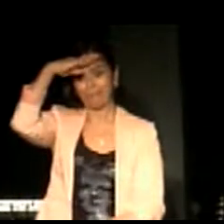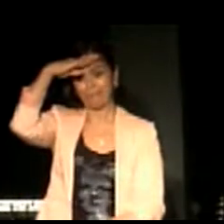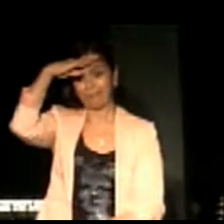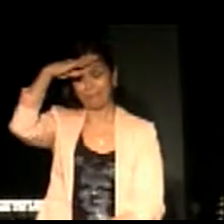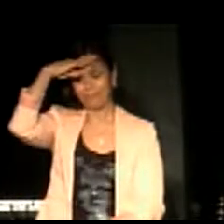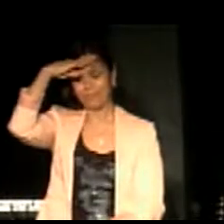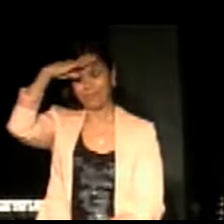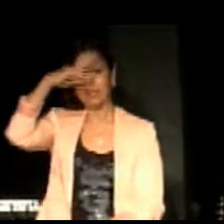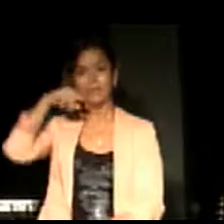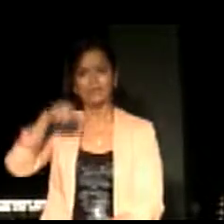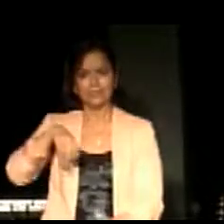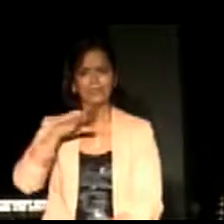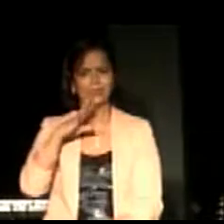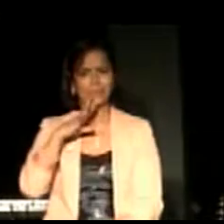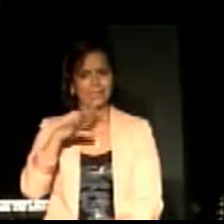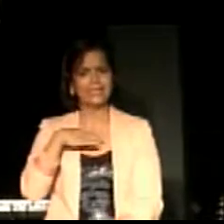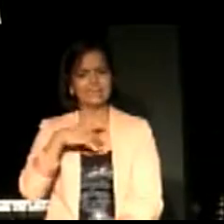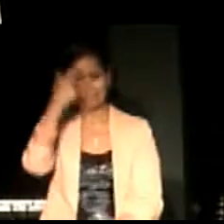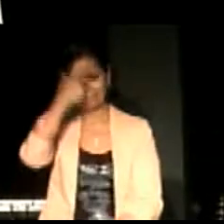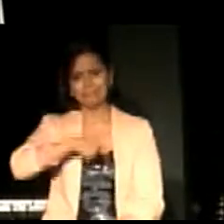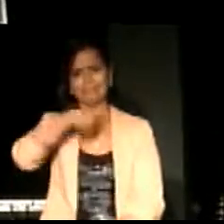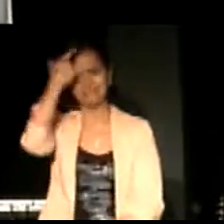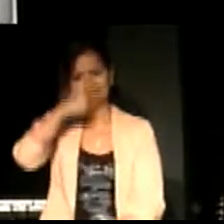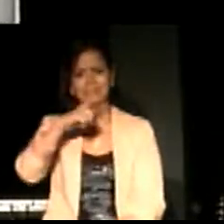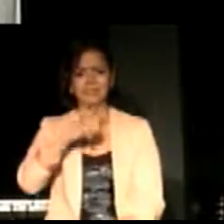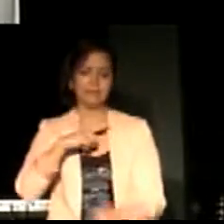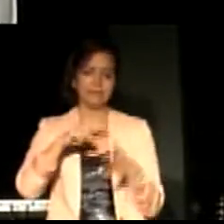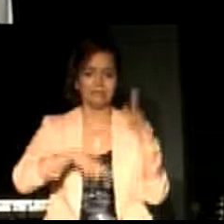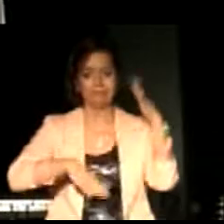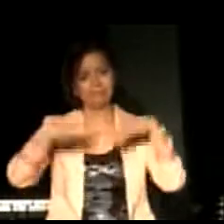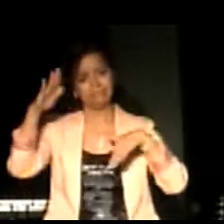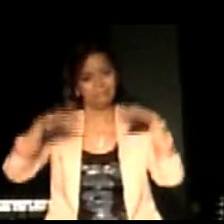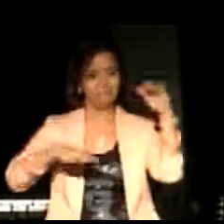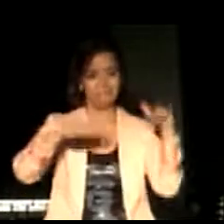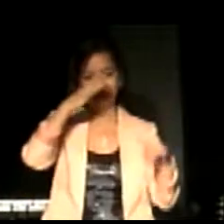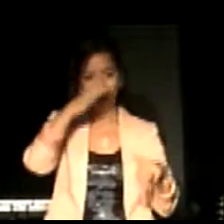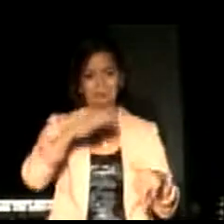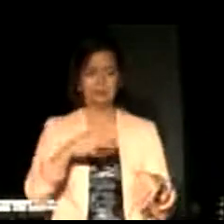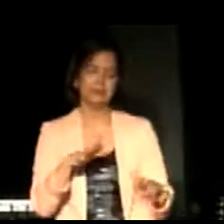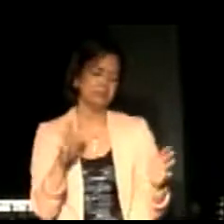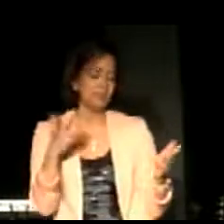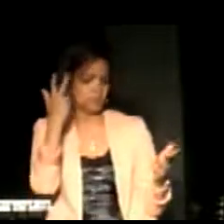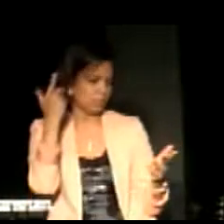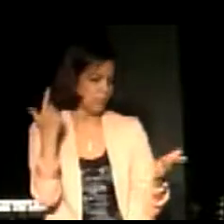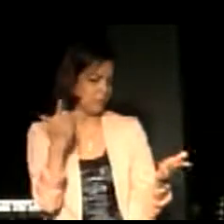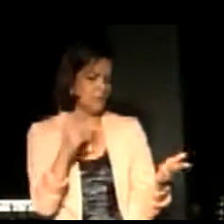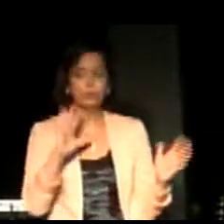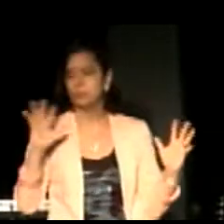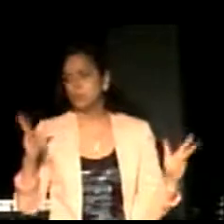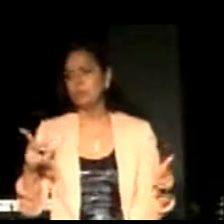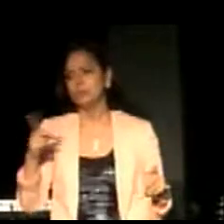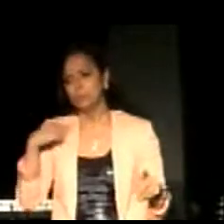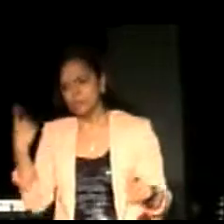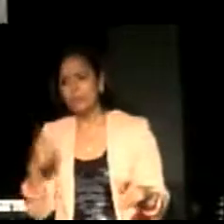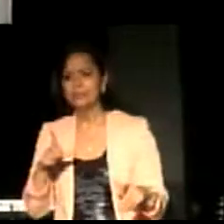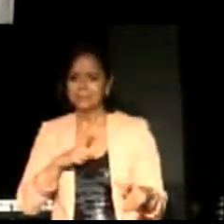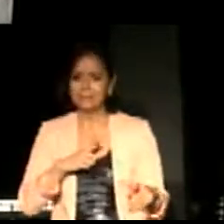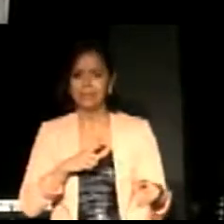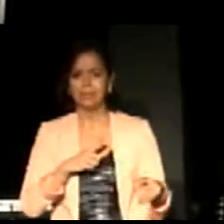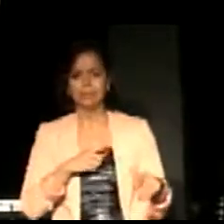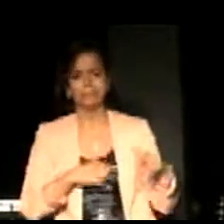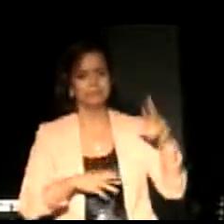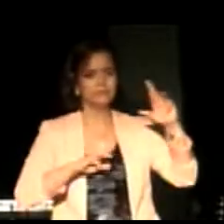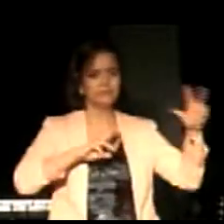Você tem certo temperamento. Até aí, nada de extraordinário. Todos nós temos